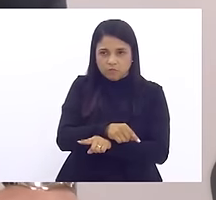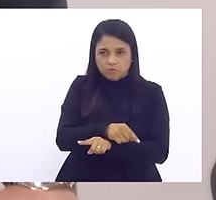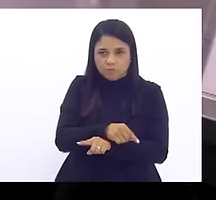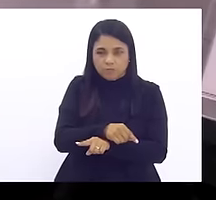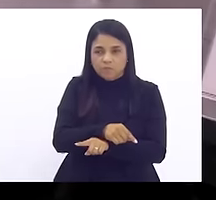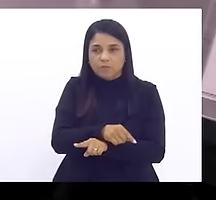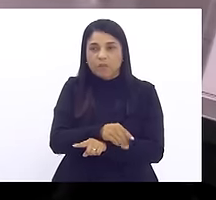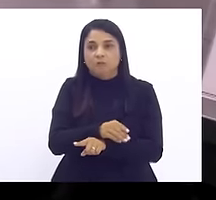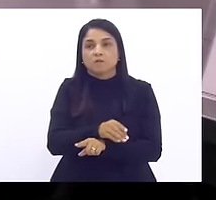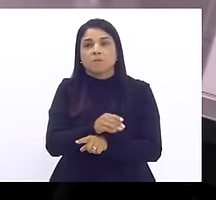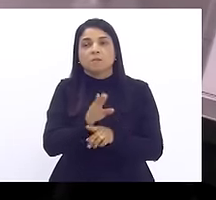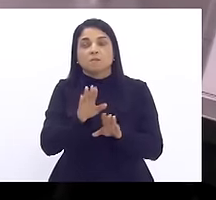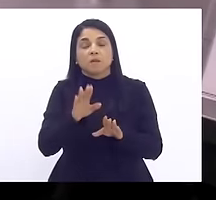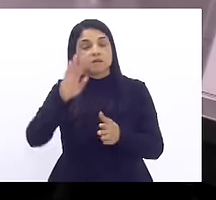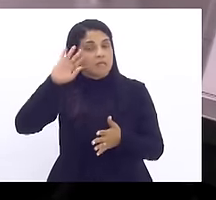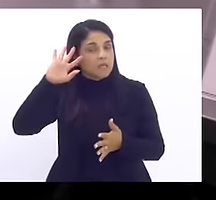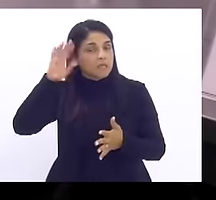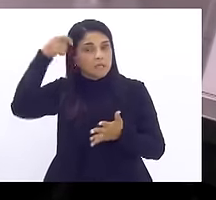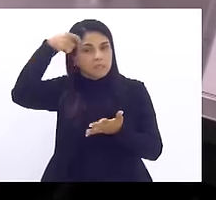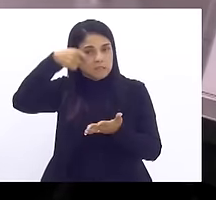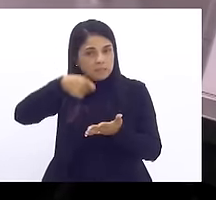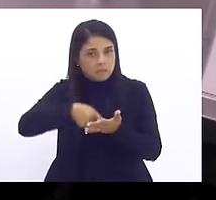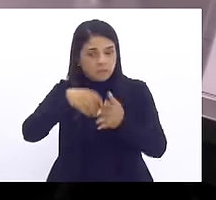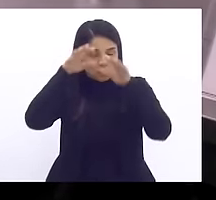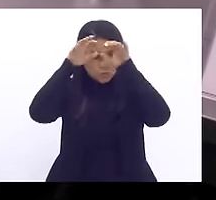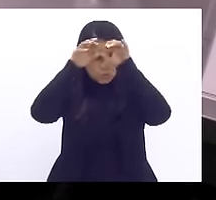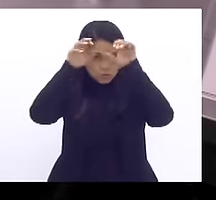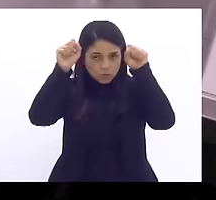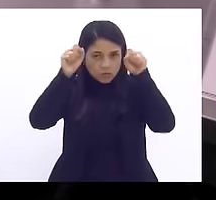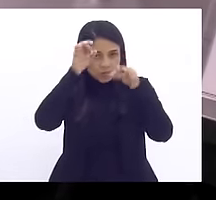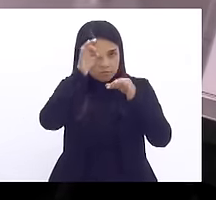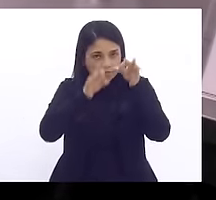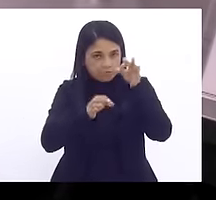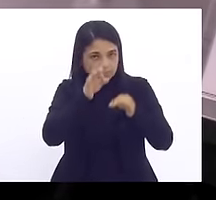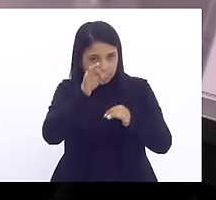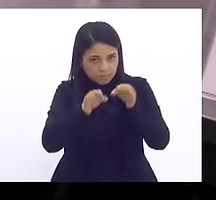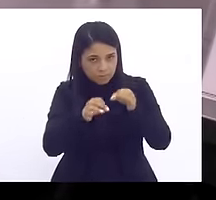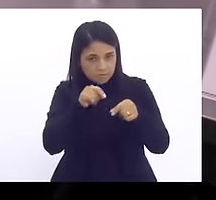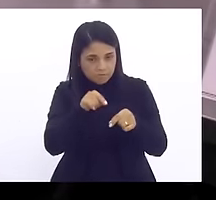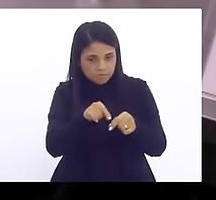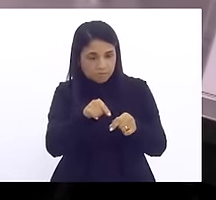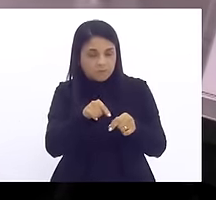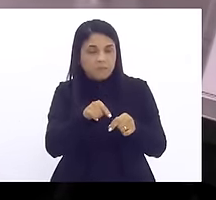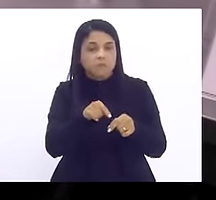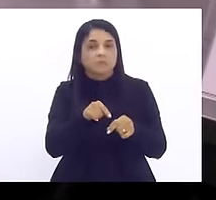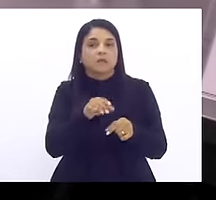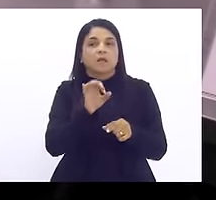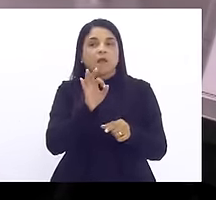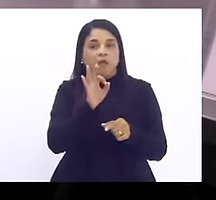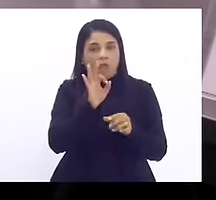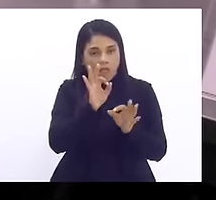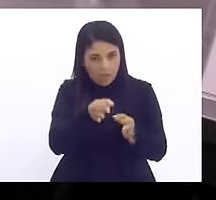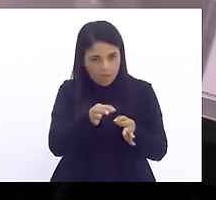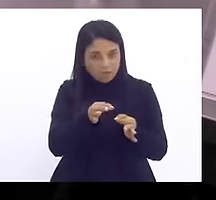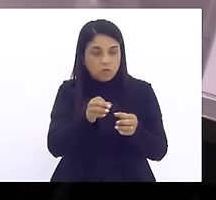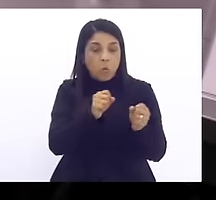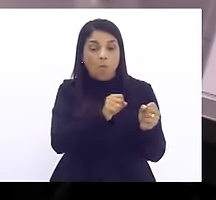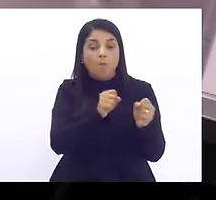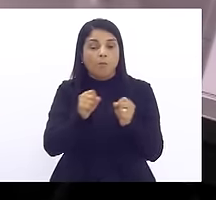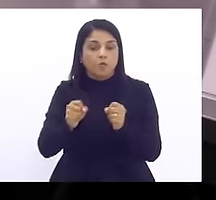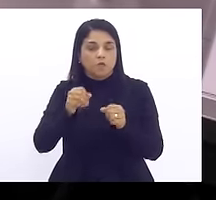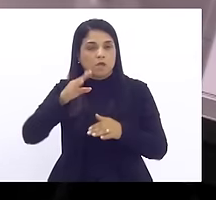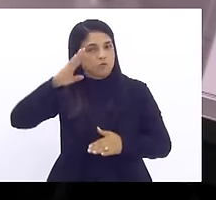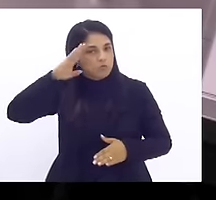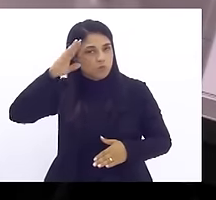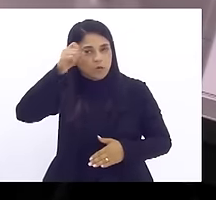agora essa decisão do supremo de semana passada um Jogada é essa sim deu esse poder mas